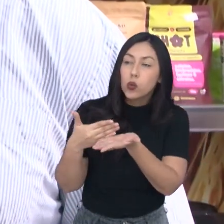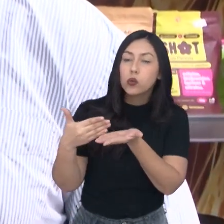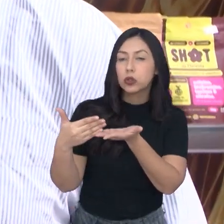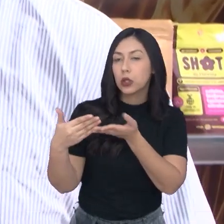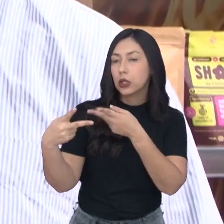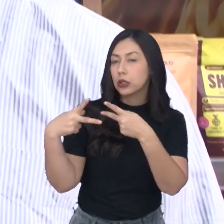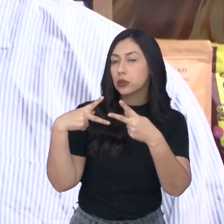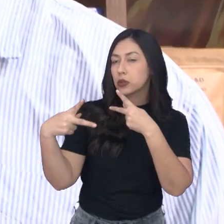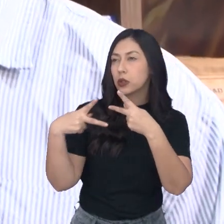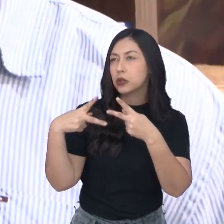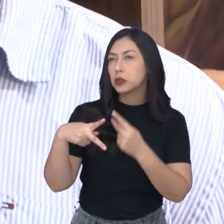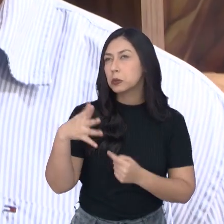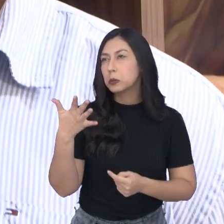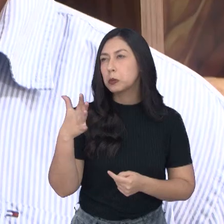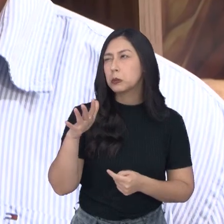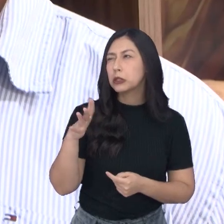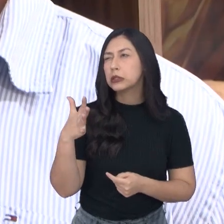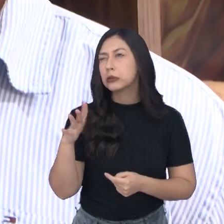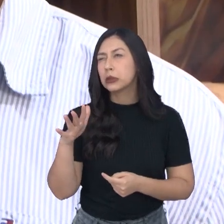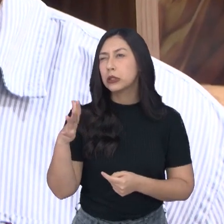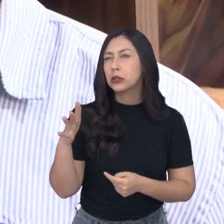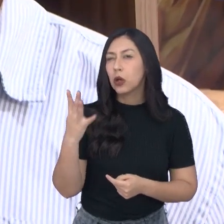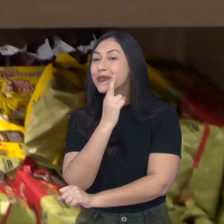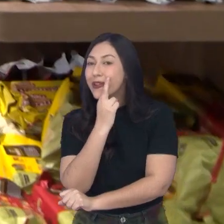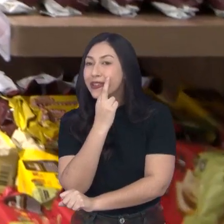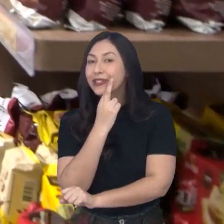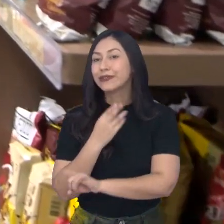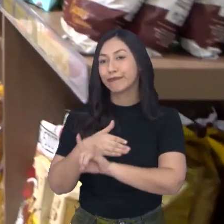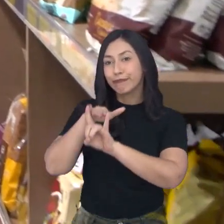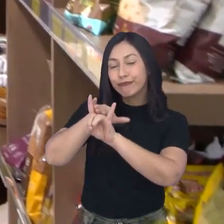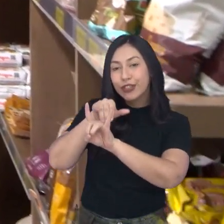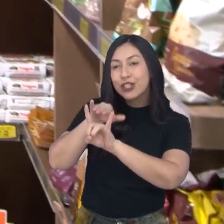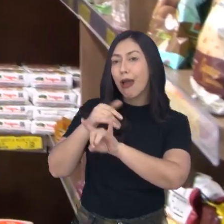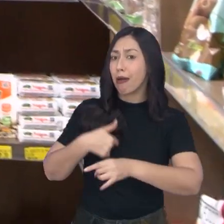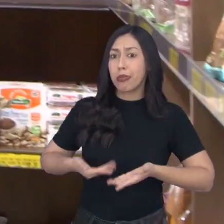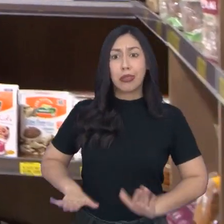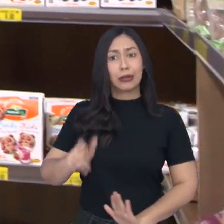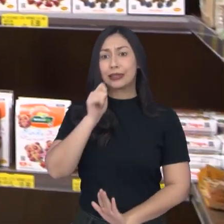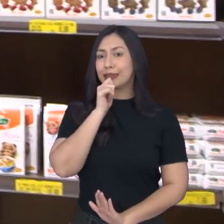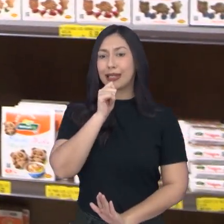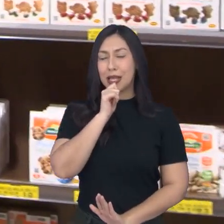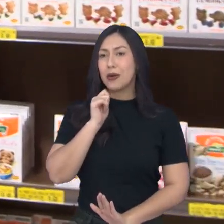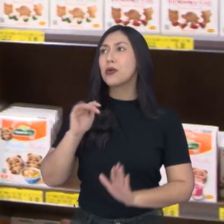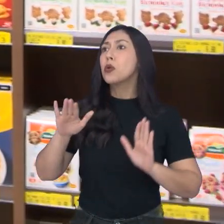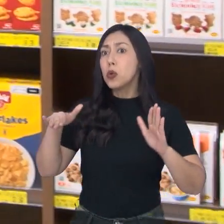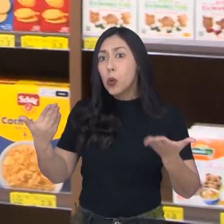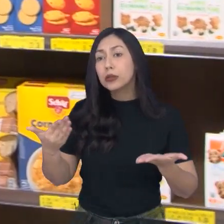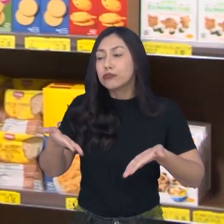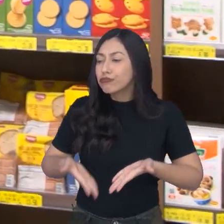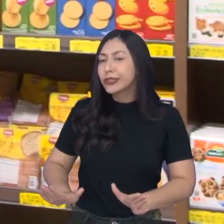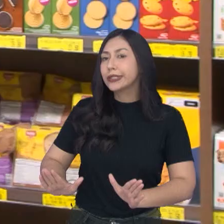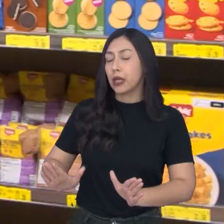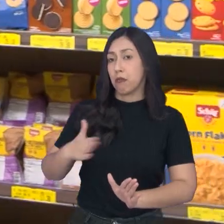São José dos Campos há mais ou menos uns 45 anos atrás. Eu não era nascido ainda, então acabei nascendo quando a família